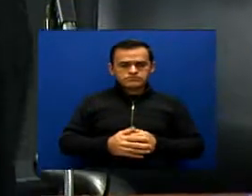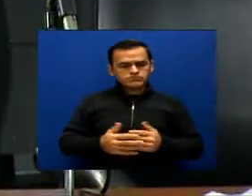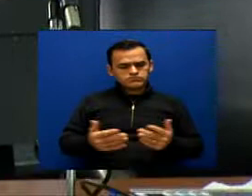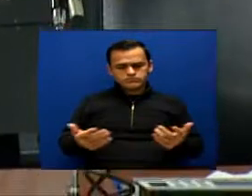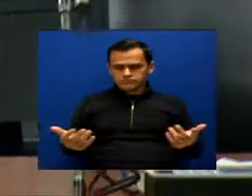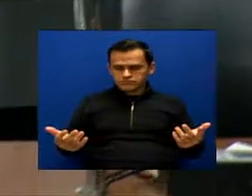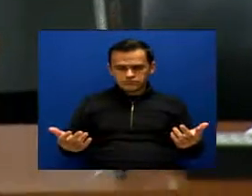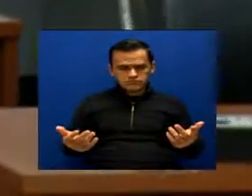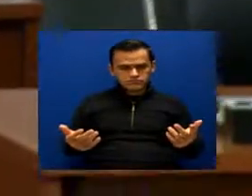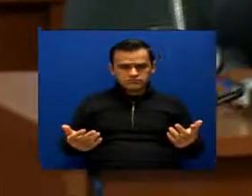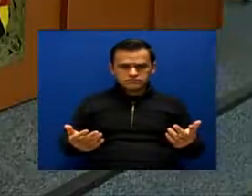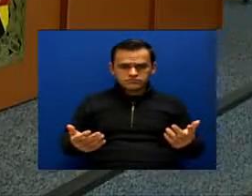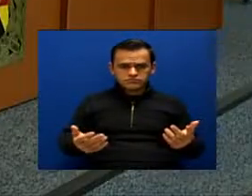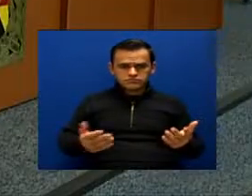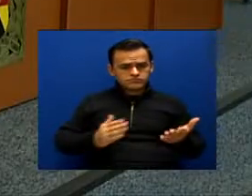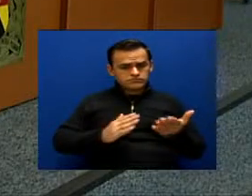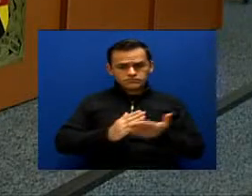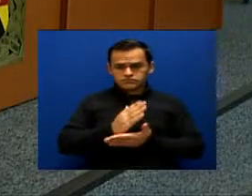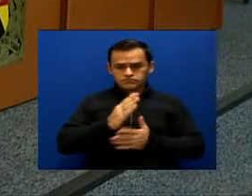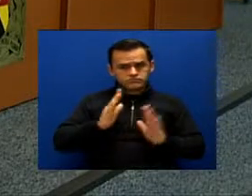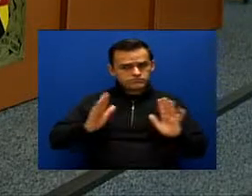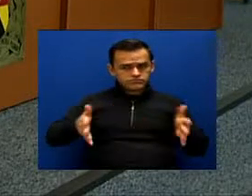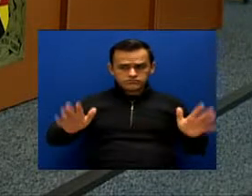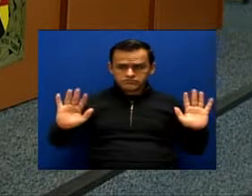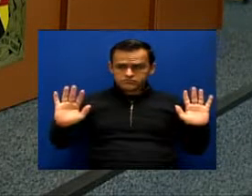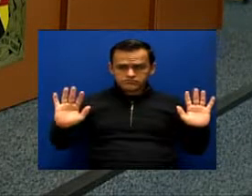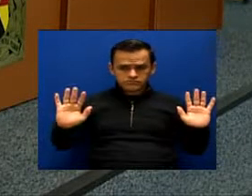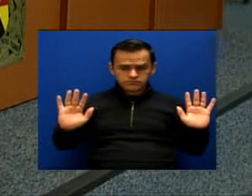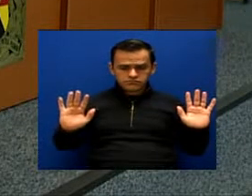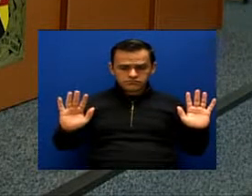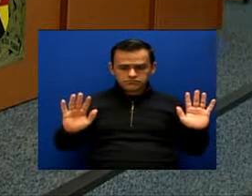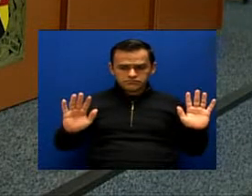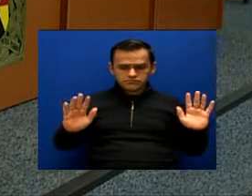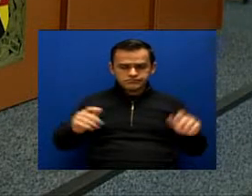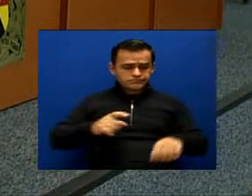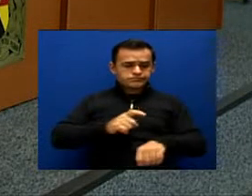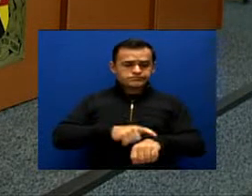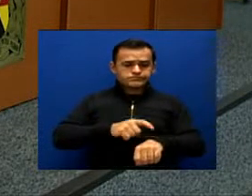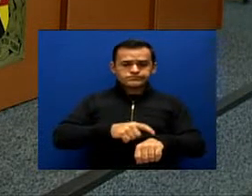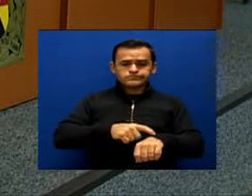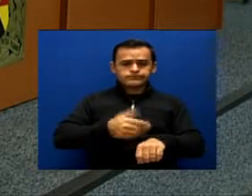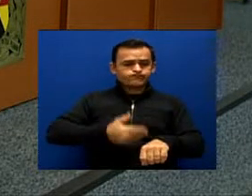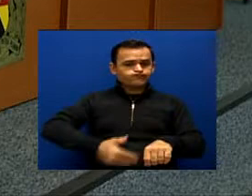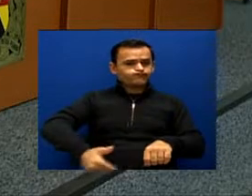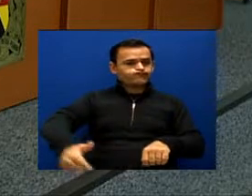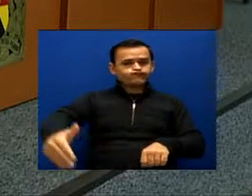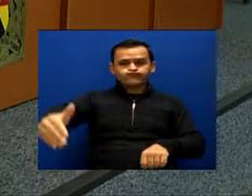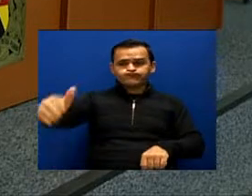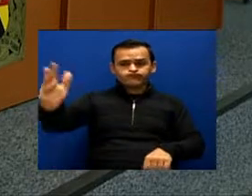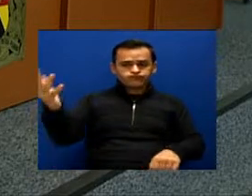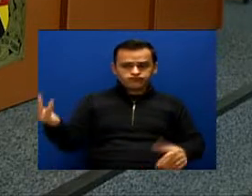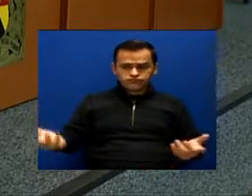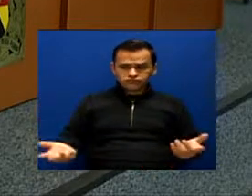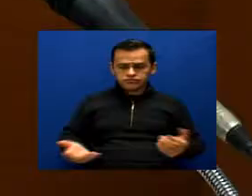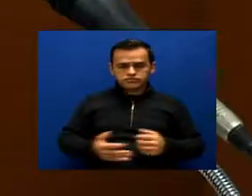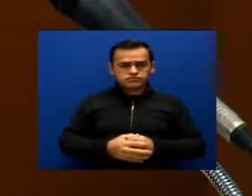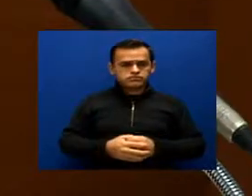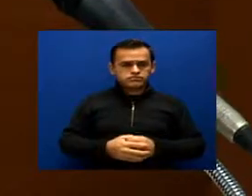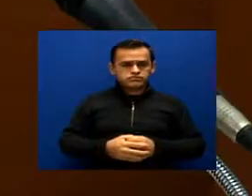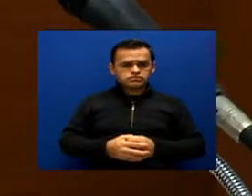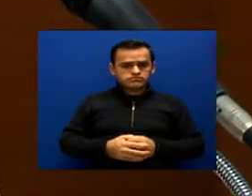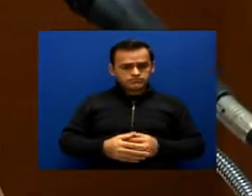Não, o que foi aprovar a homenagem. E aí tomou o tempo basicamente